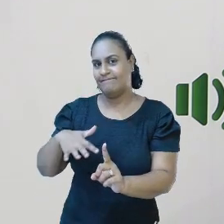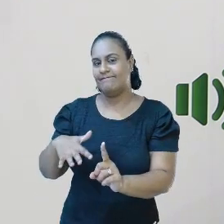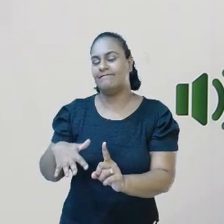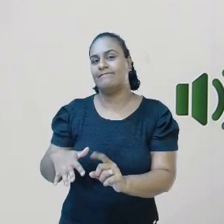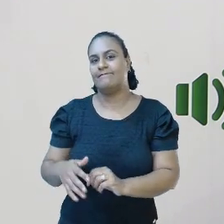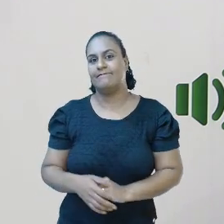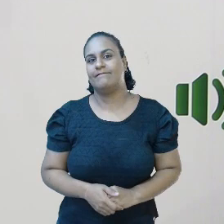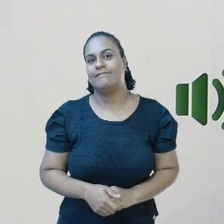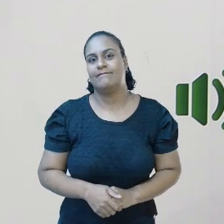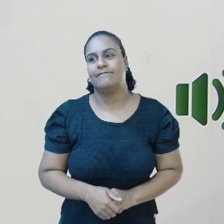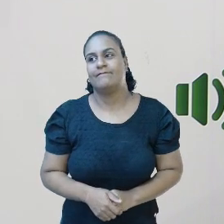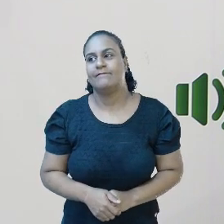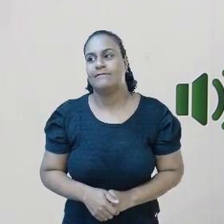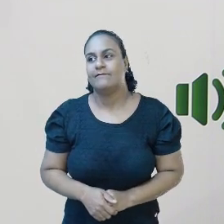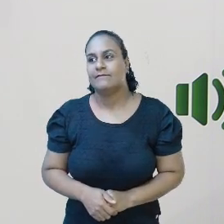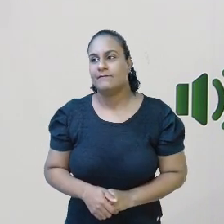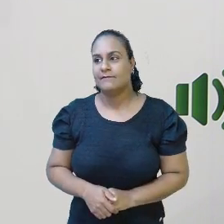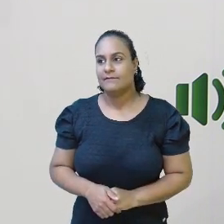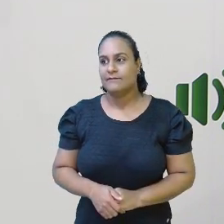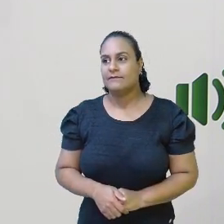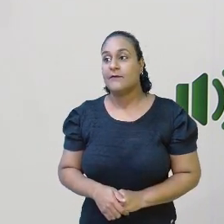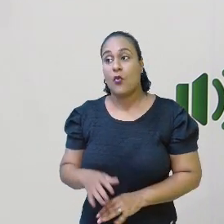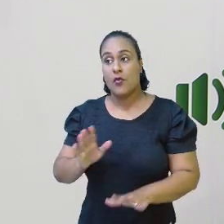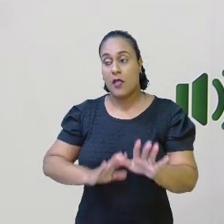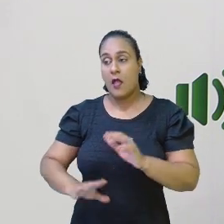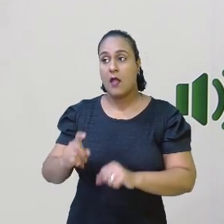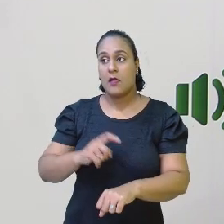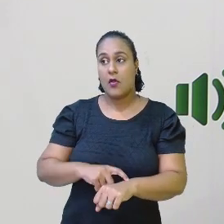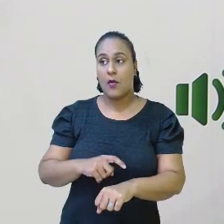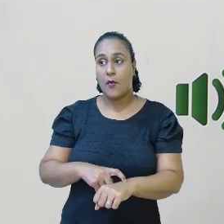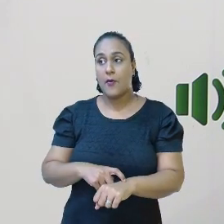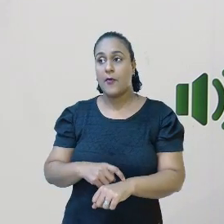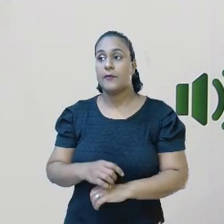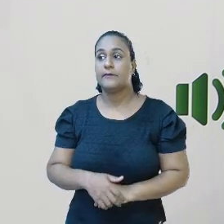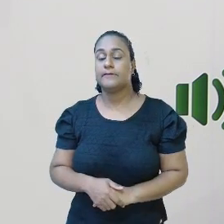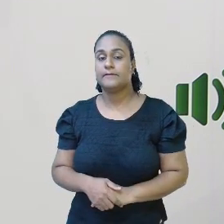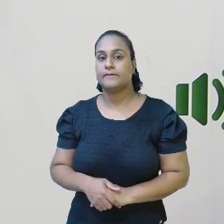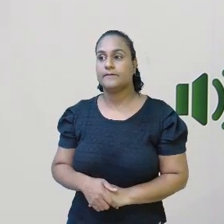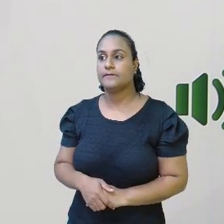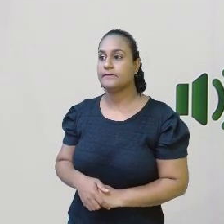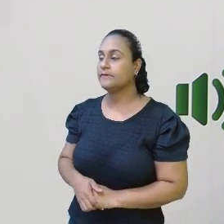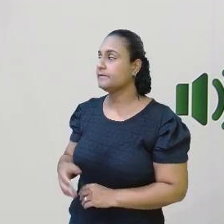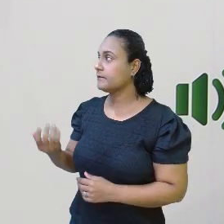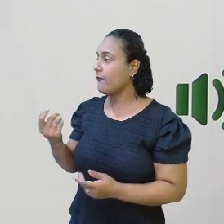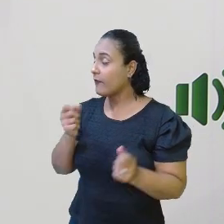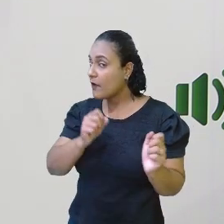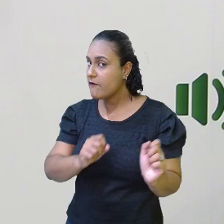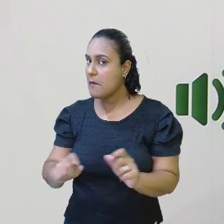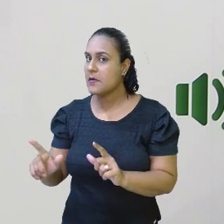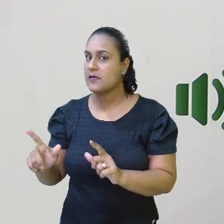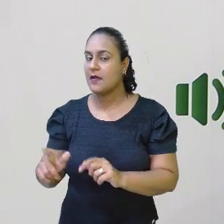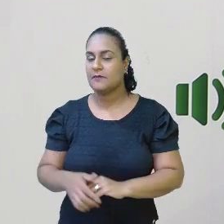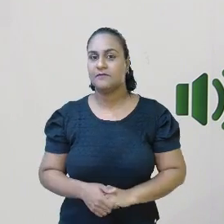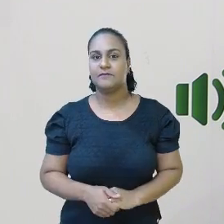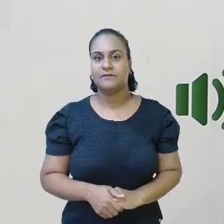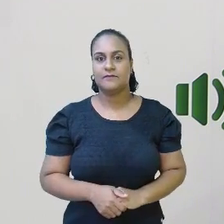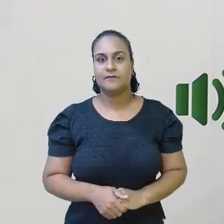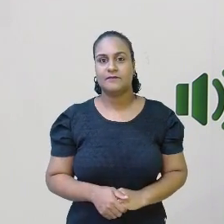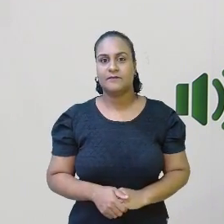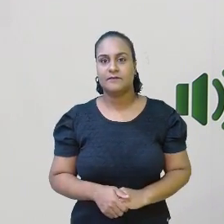Então vamos embora. Deixa eu ver aqui, cuidado na hora de tomar banho, já foi. Aqui, vamos para frente. Deixa